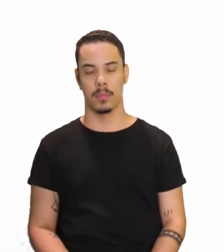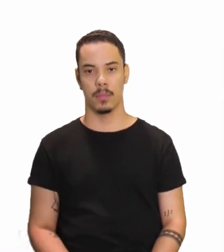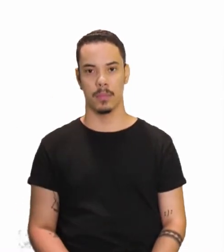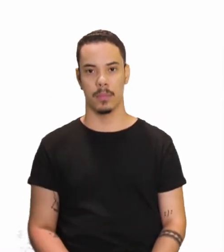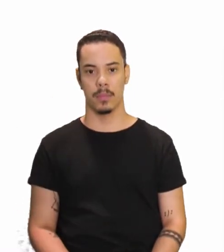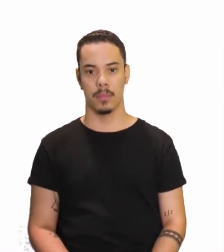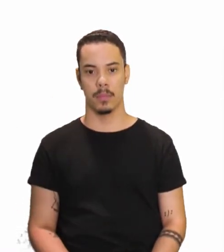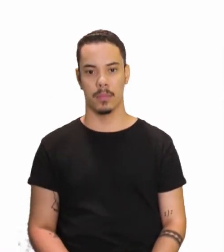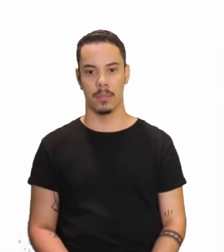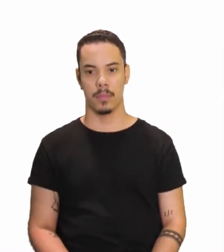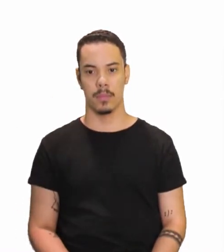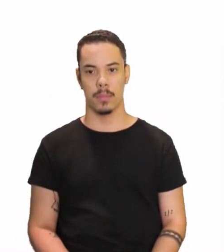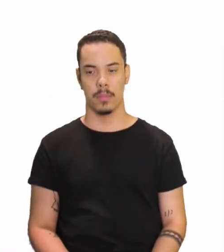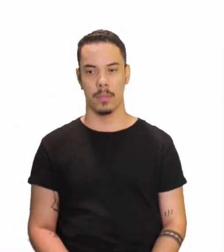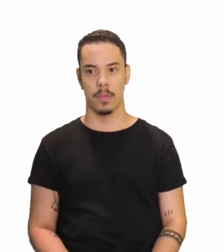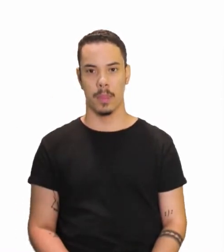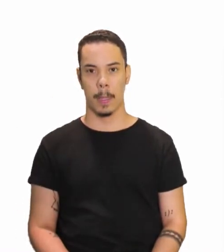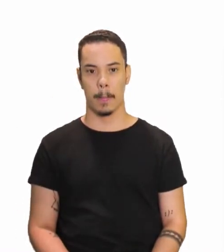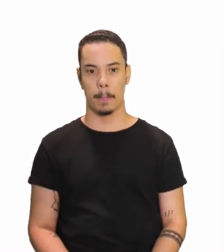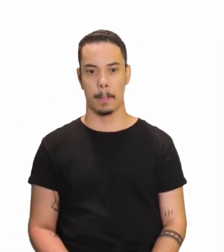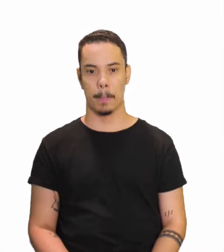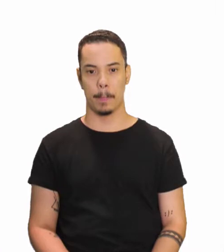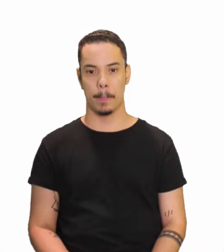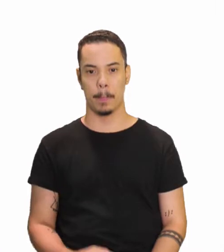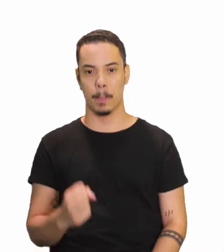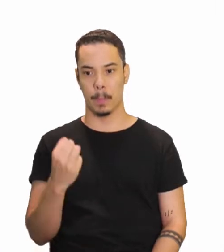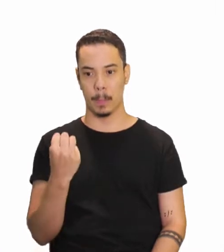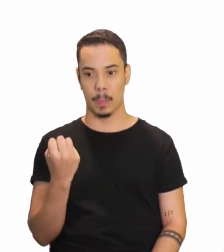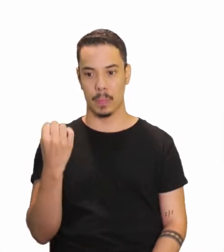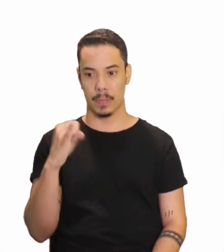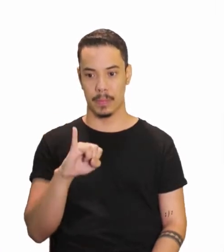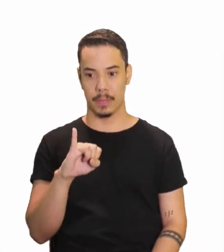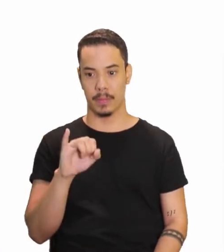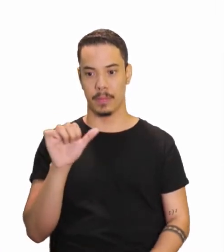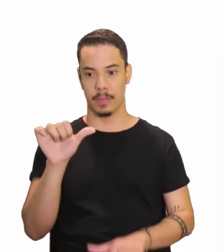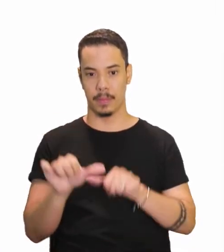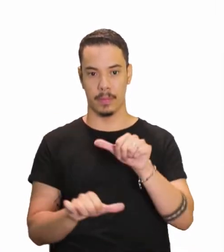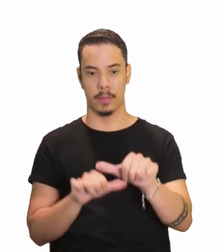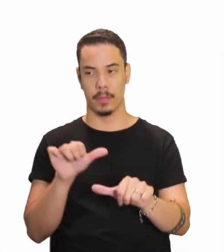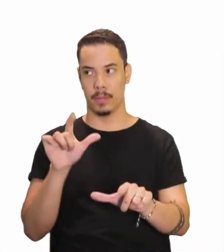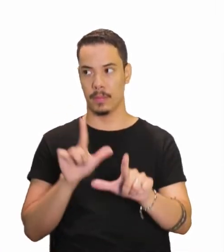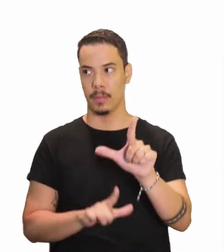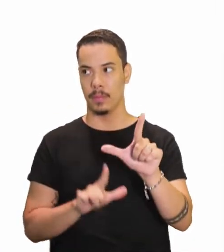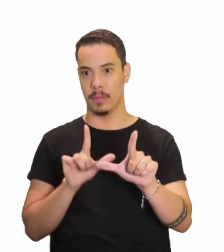viu a diferença? Então aqui, se eu troco a letra,